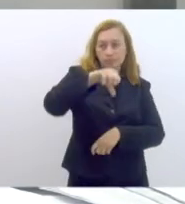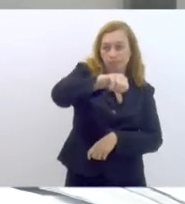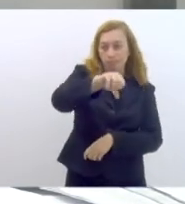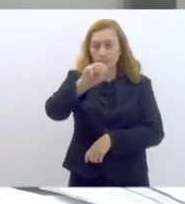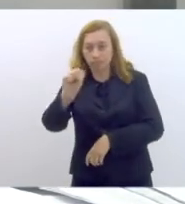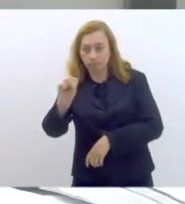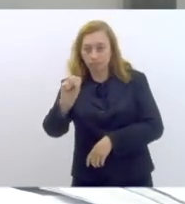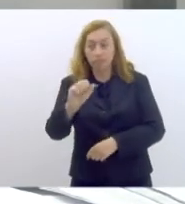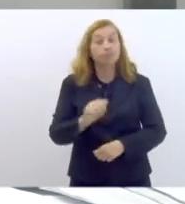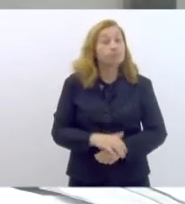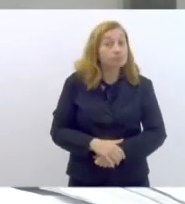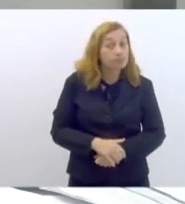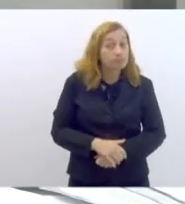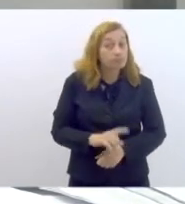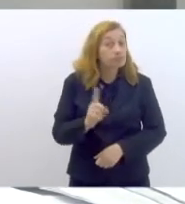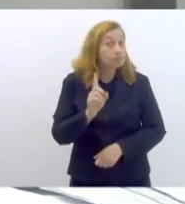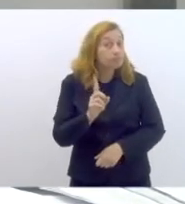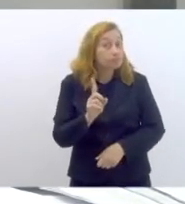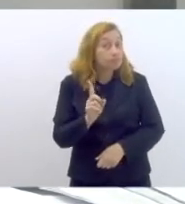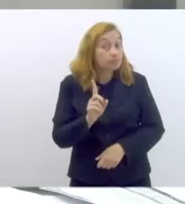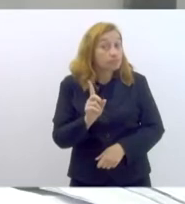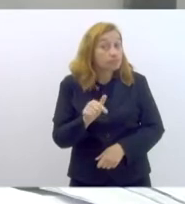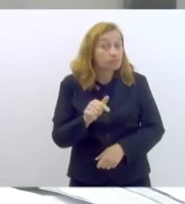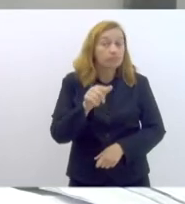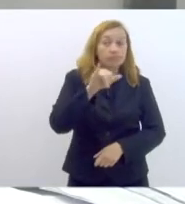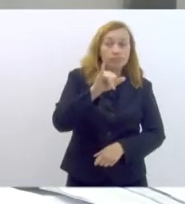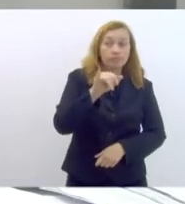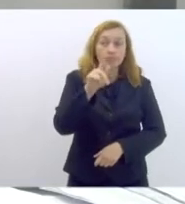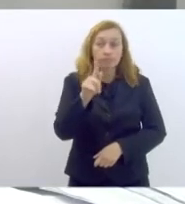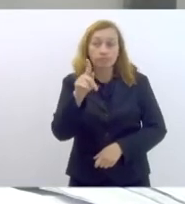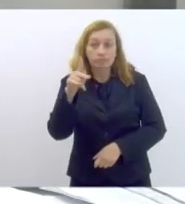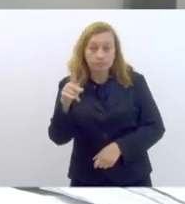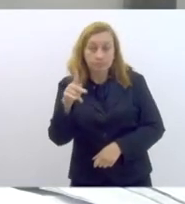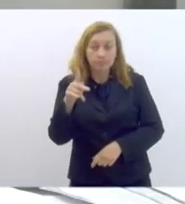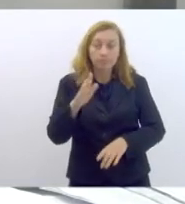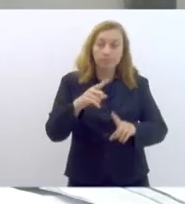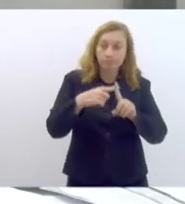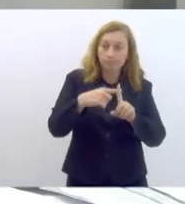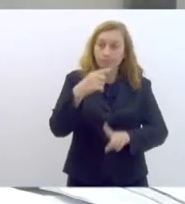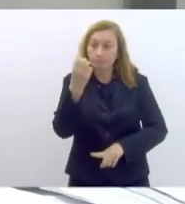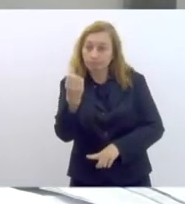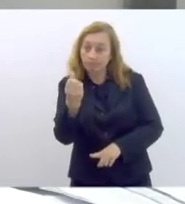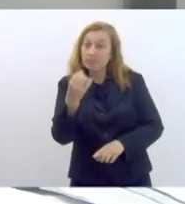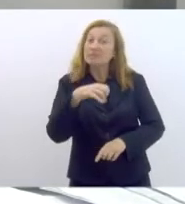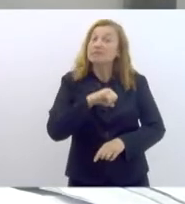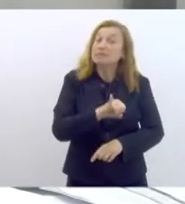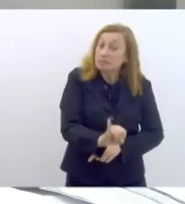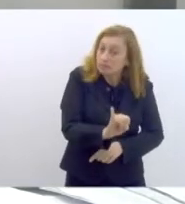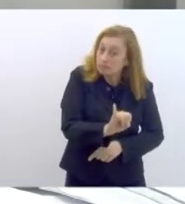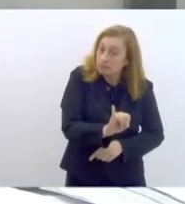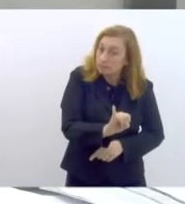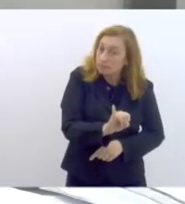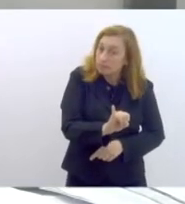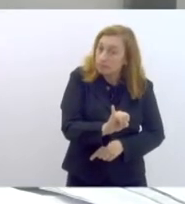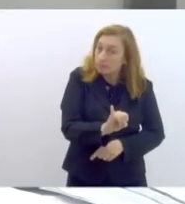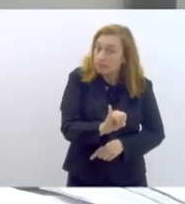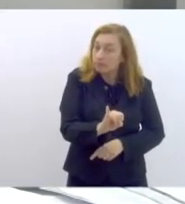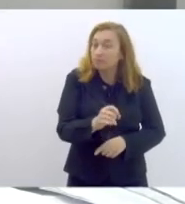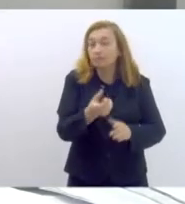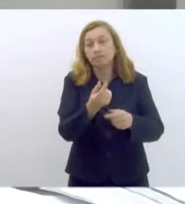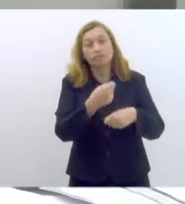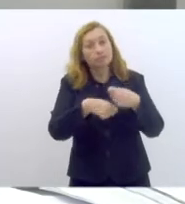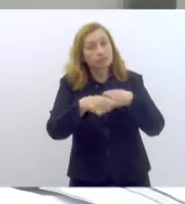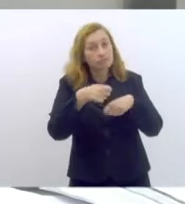98, e não o IGP mais 6? Então, se fosse, a gente estaria